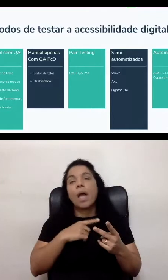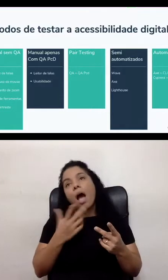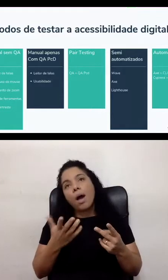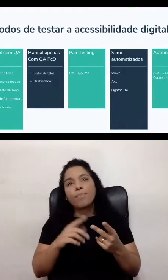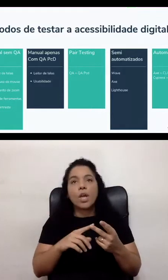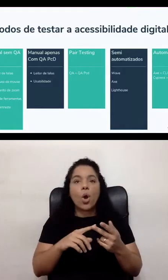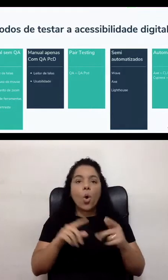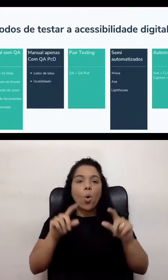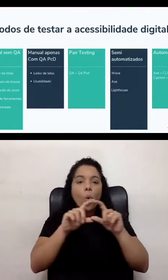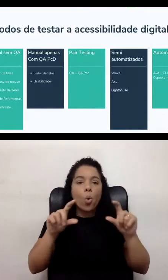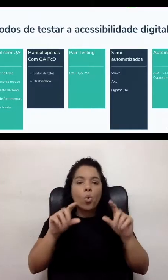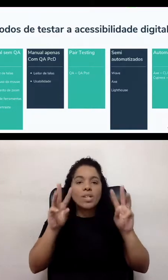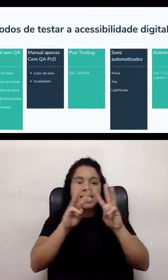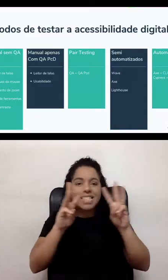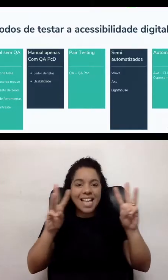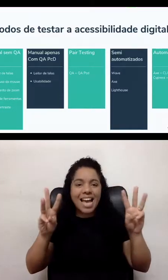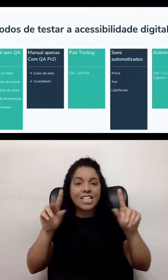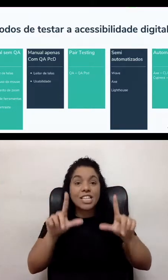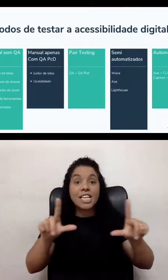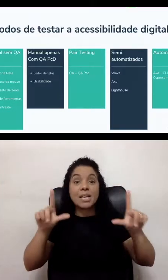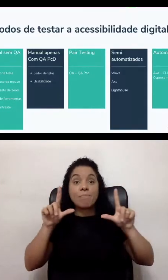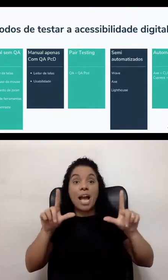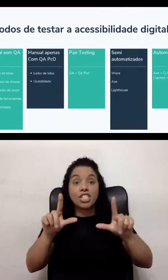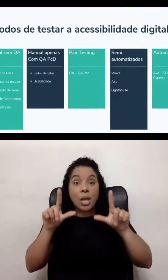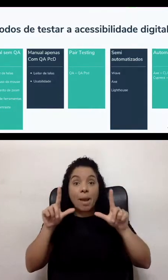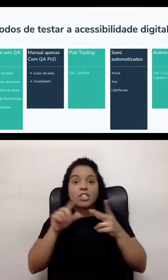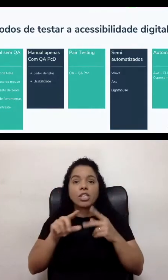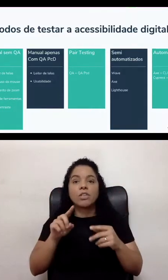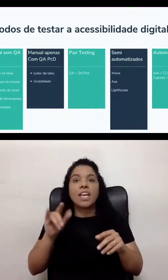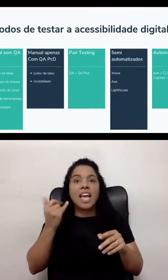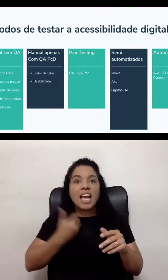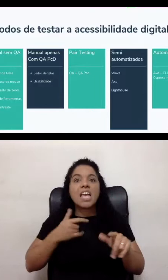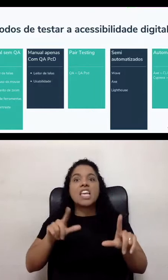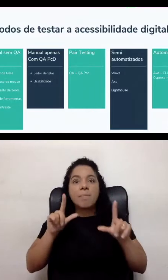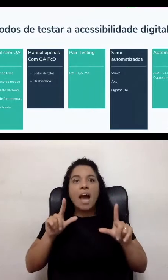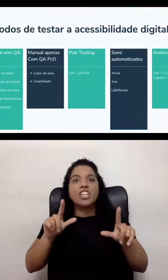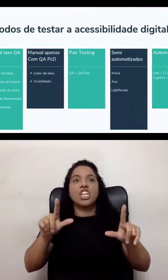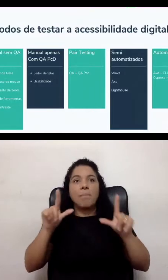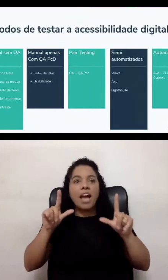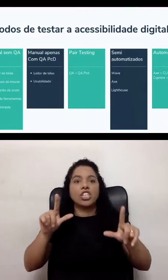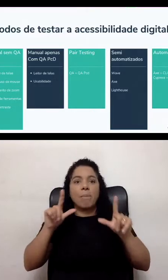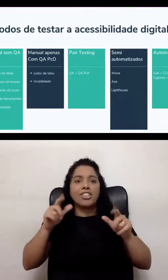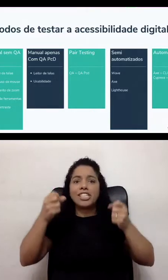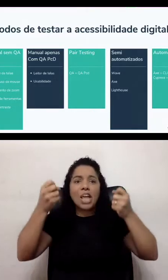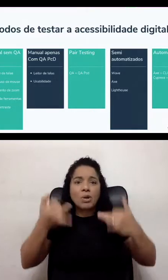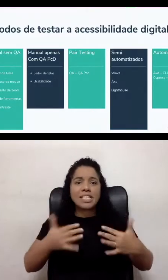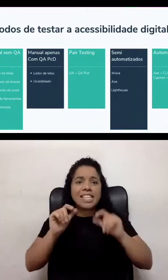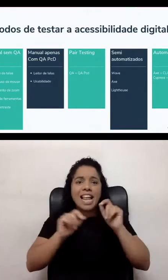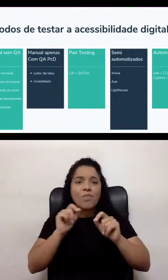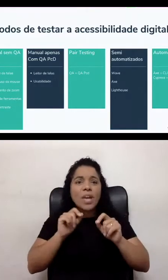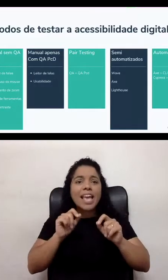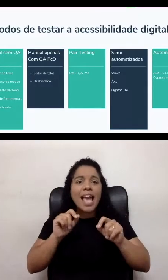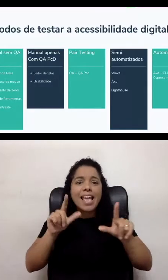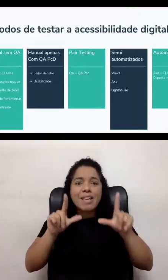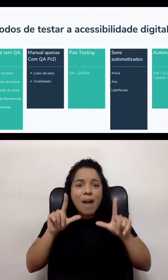O site aqui tem imagens e ele fica imagem, imagem, imagem. E ele não descreve a imagem